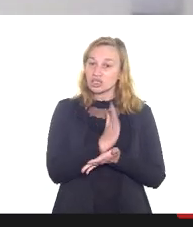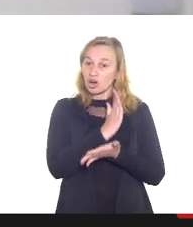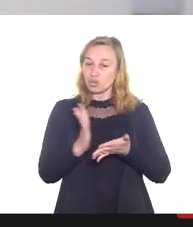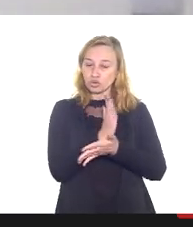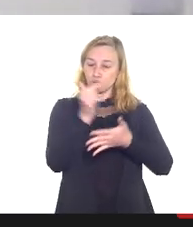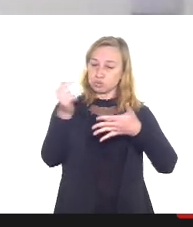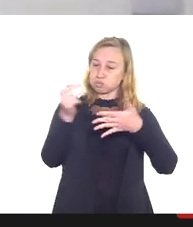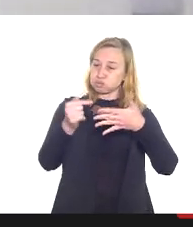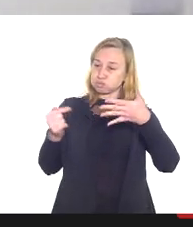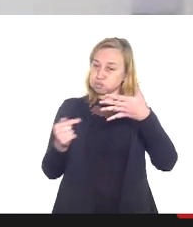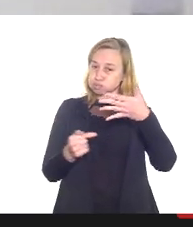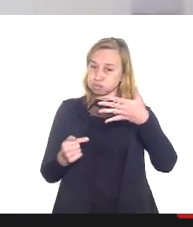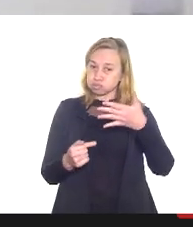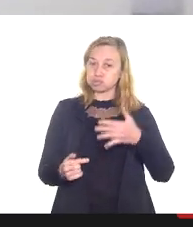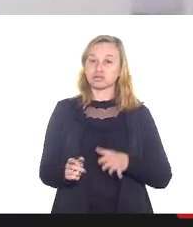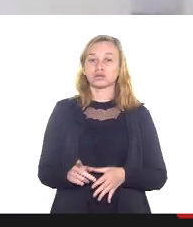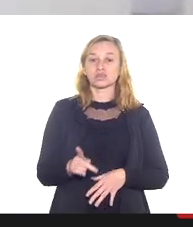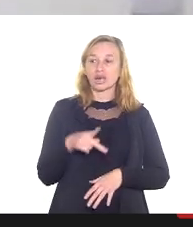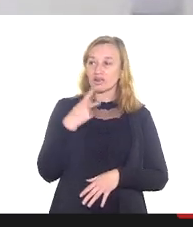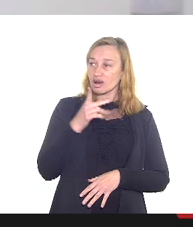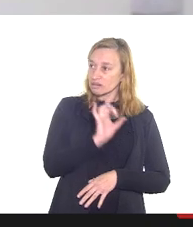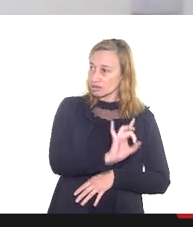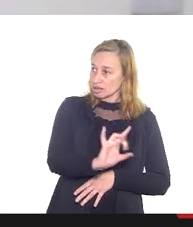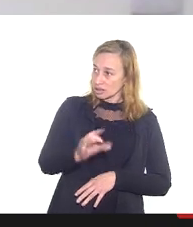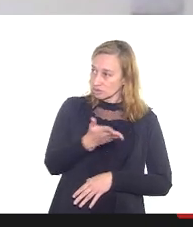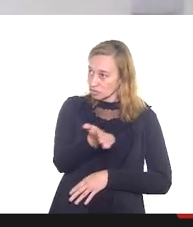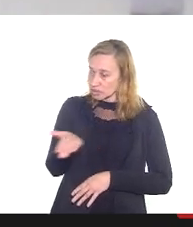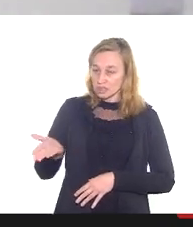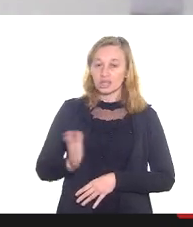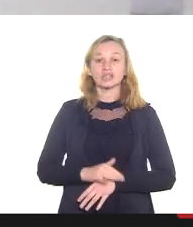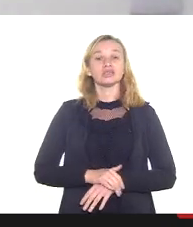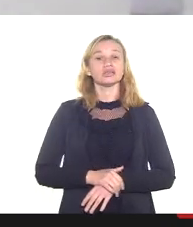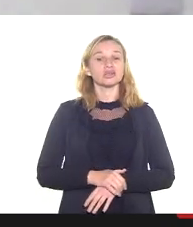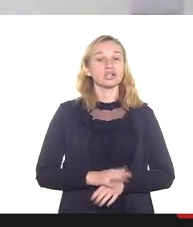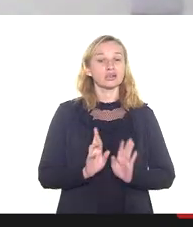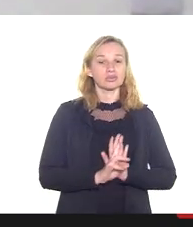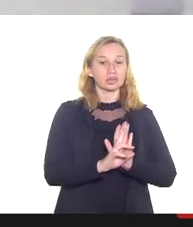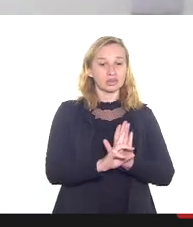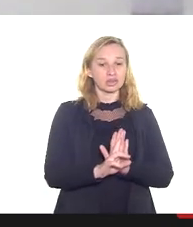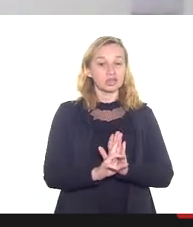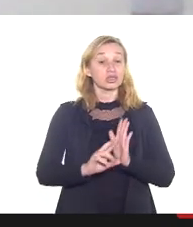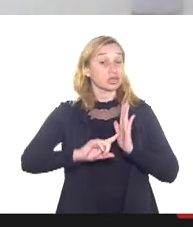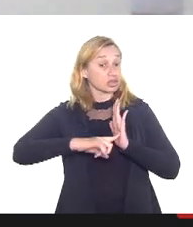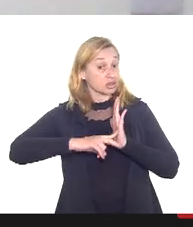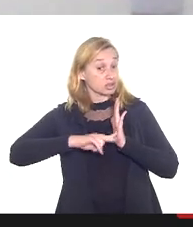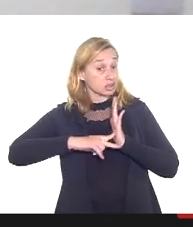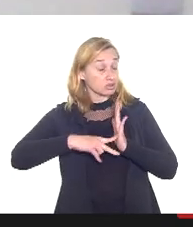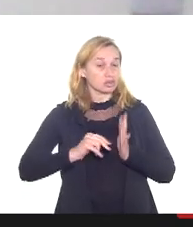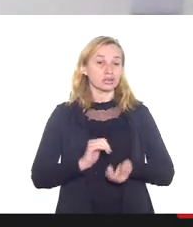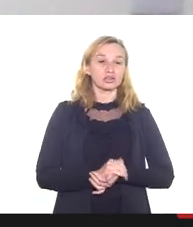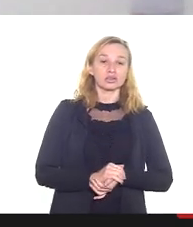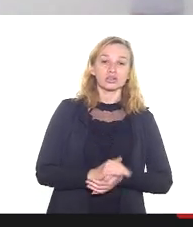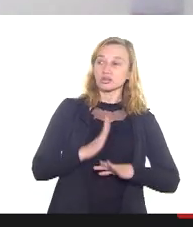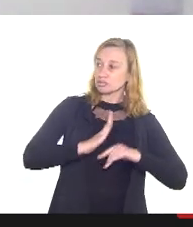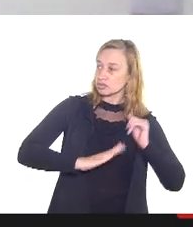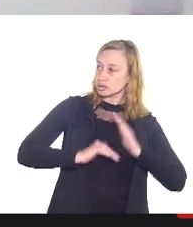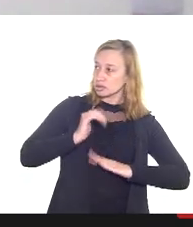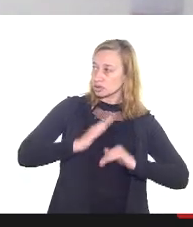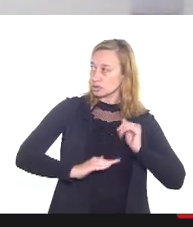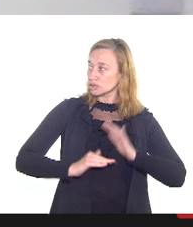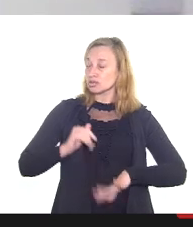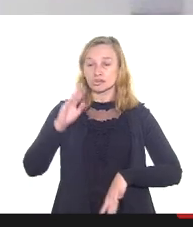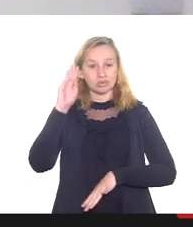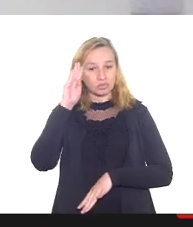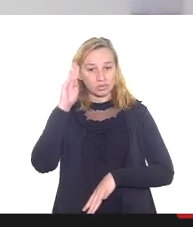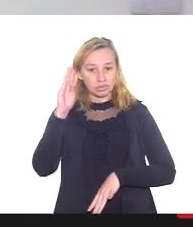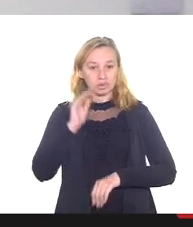pontos fizeram parte da maioria das falas que envolveram aqui representações sindicais e representações profissionais,